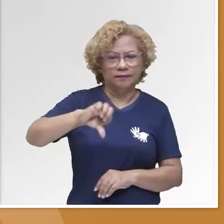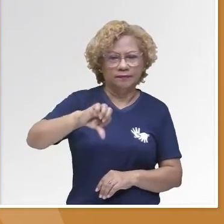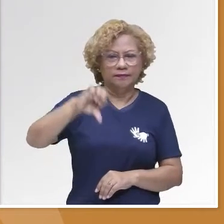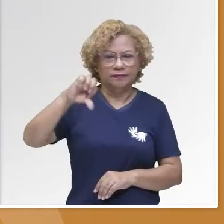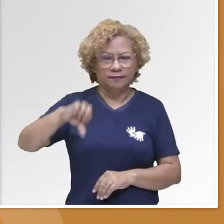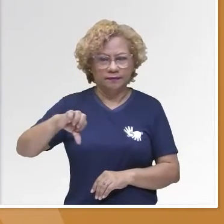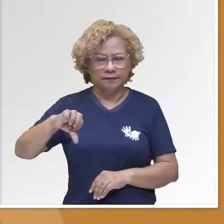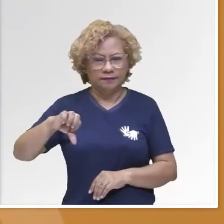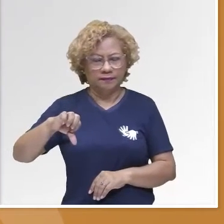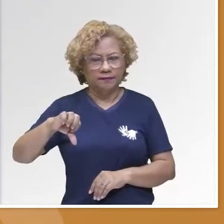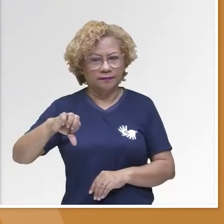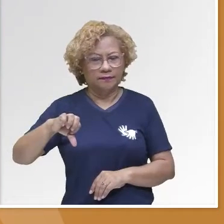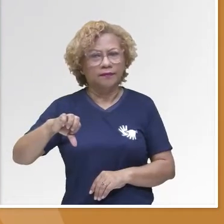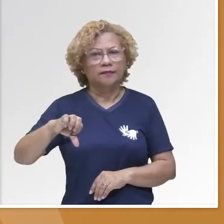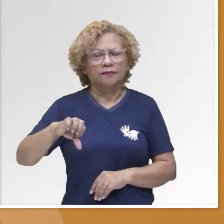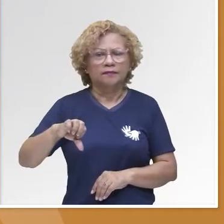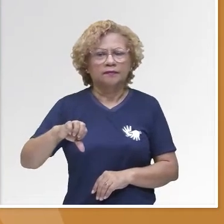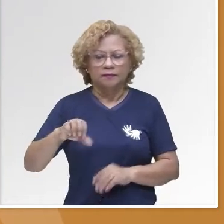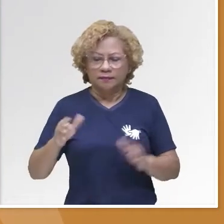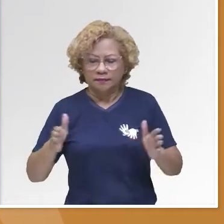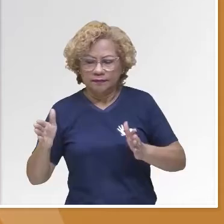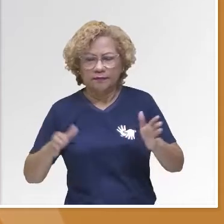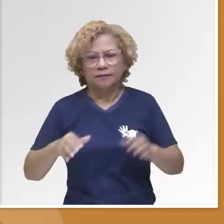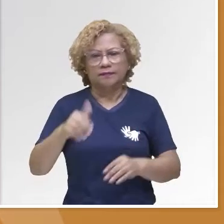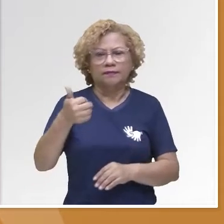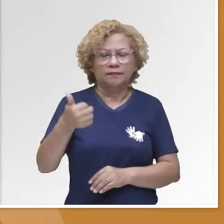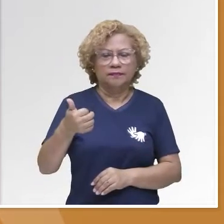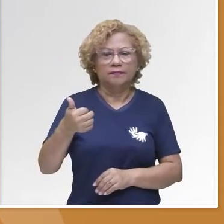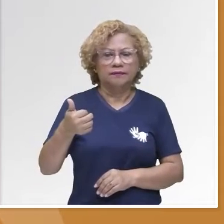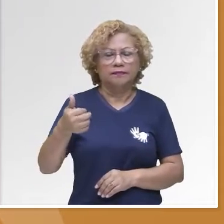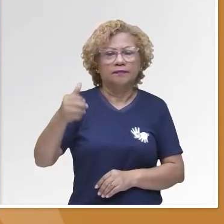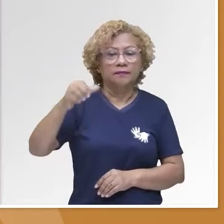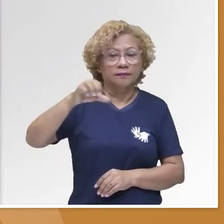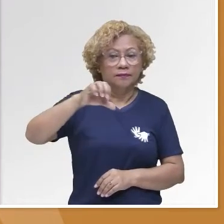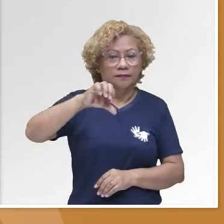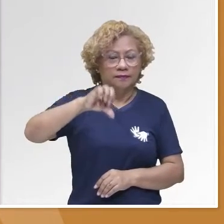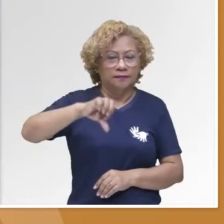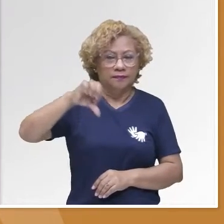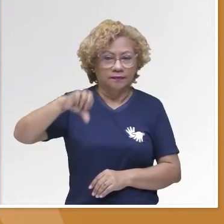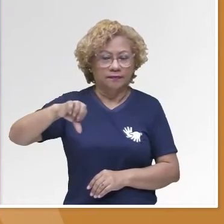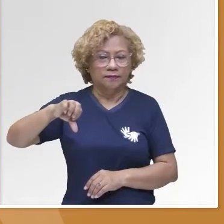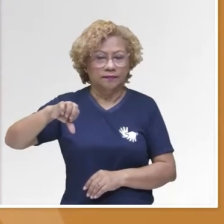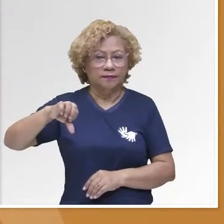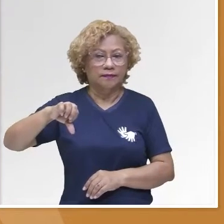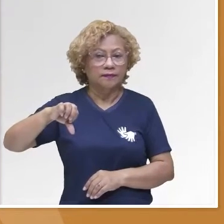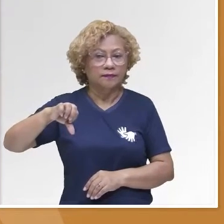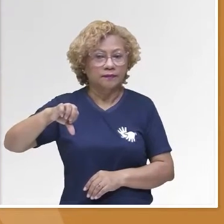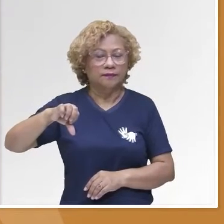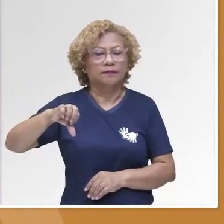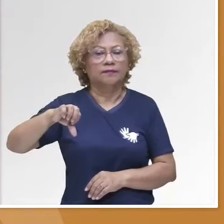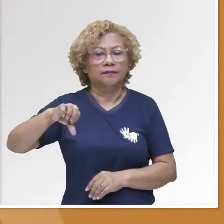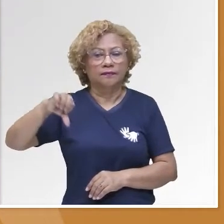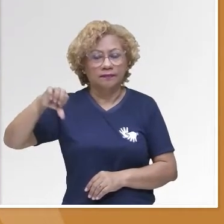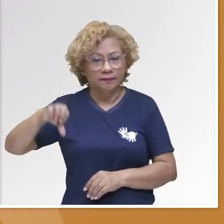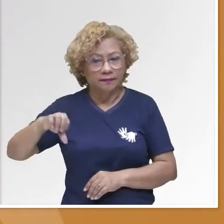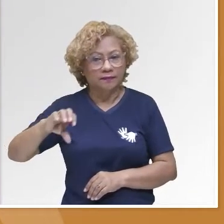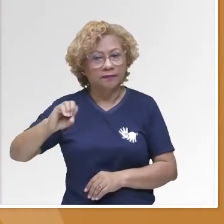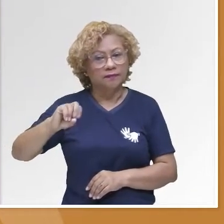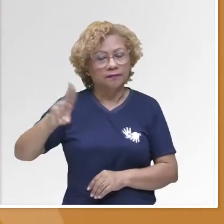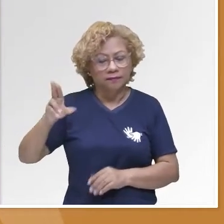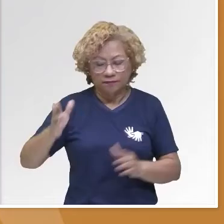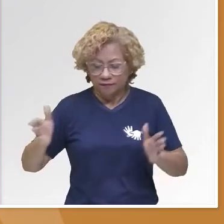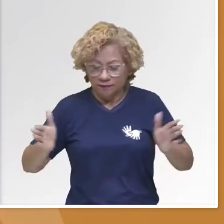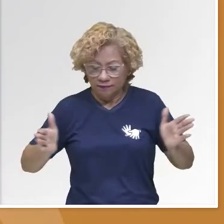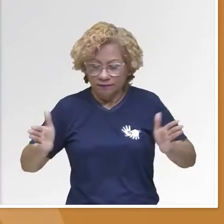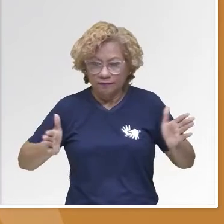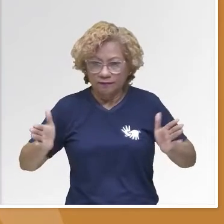1990, 1989 para 1990, nós tivemos o fim da Guerra Fria. Então, os países,